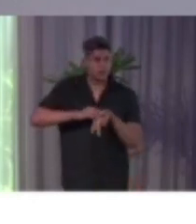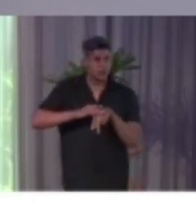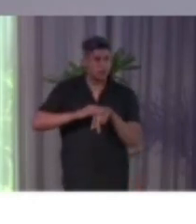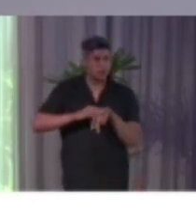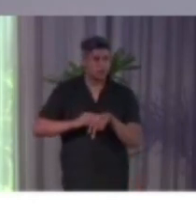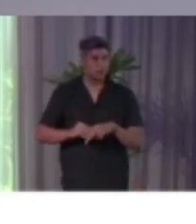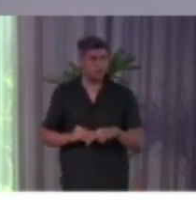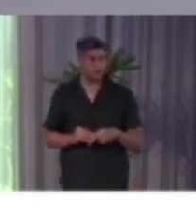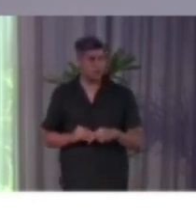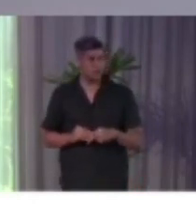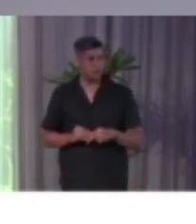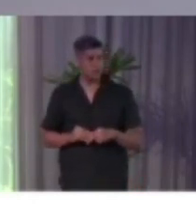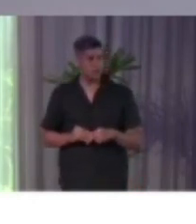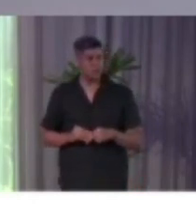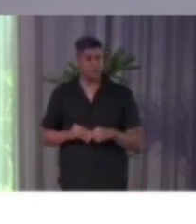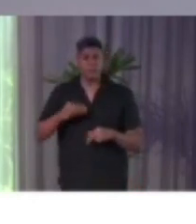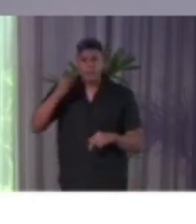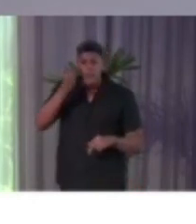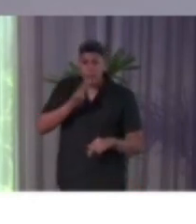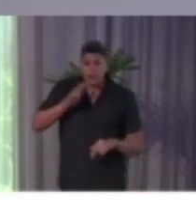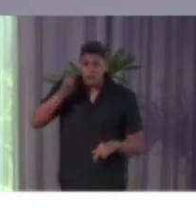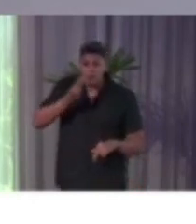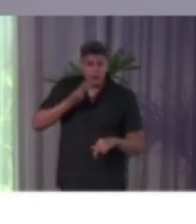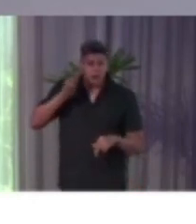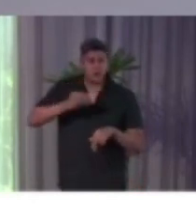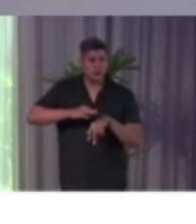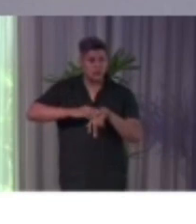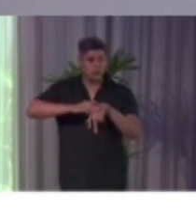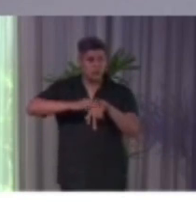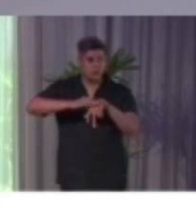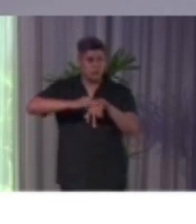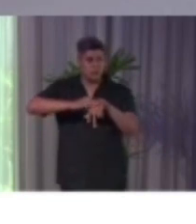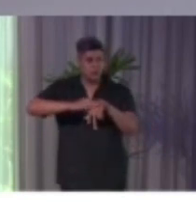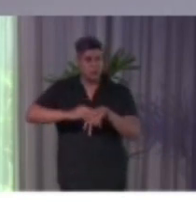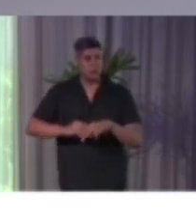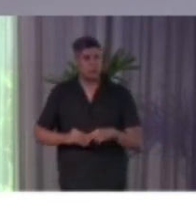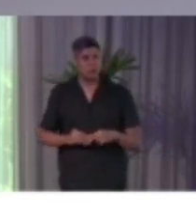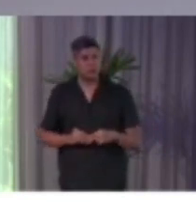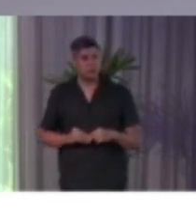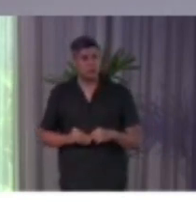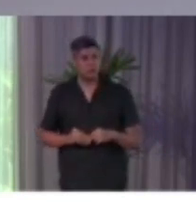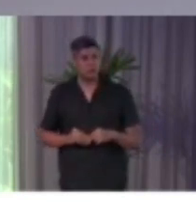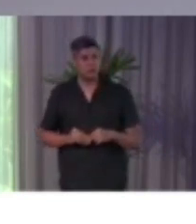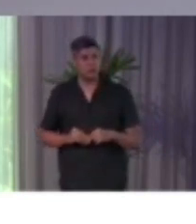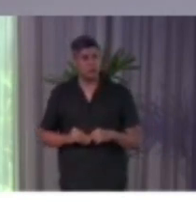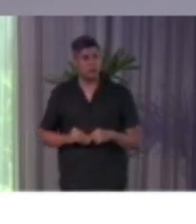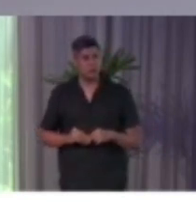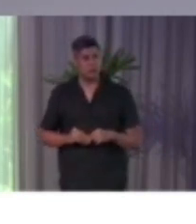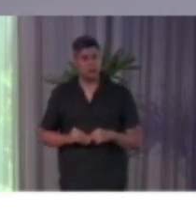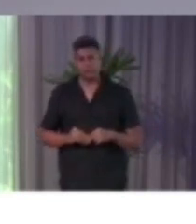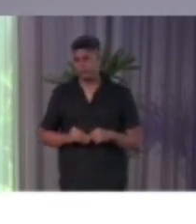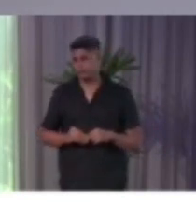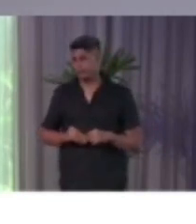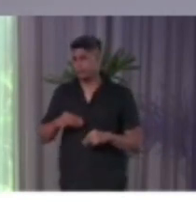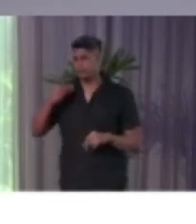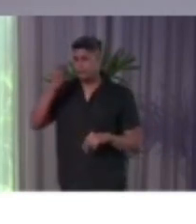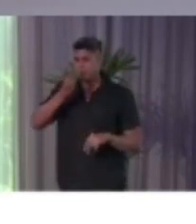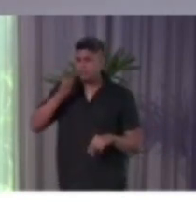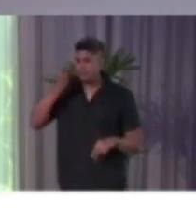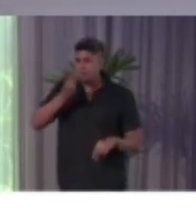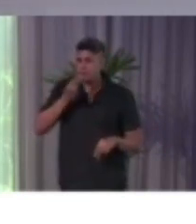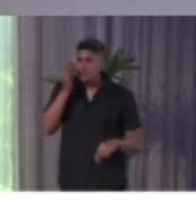alcança o microfone, por favor. As experiências do paciente, elas são... Eu fico virando aqui. Pronto. As experiências